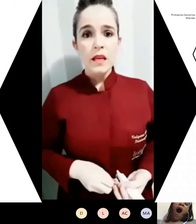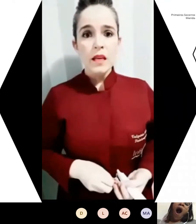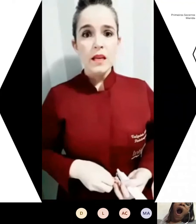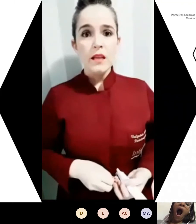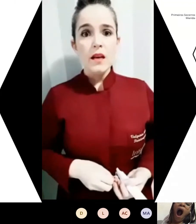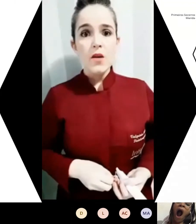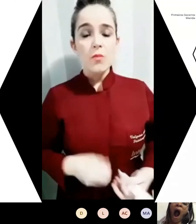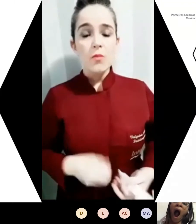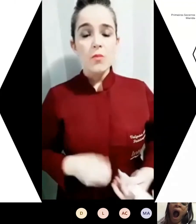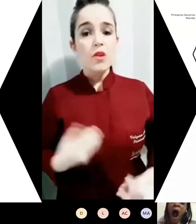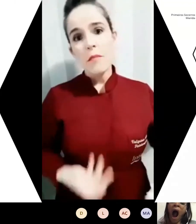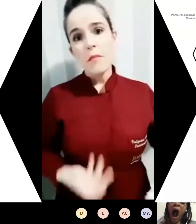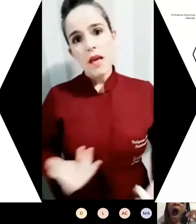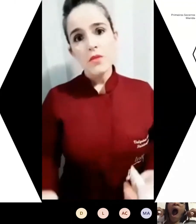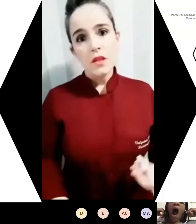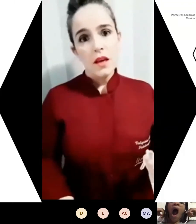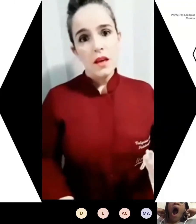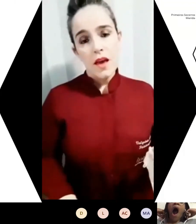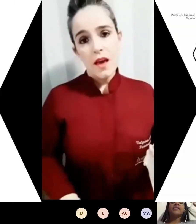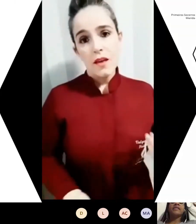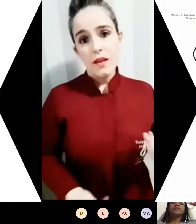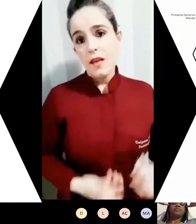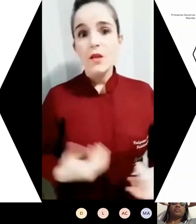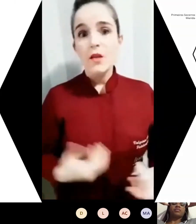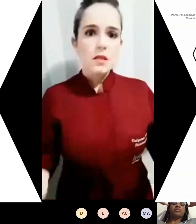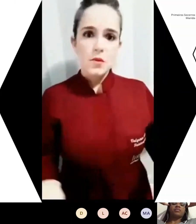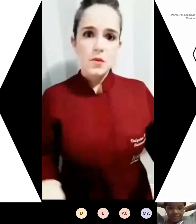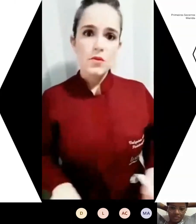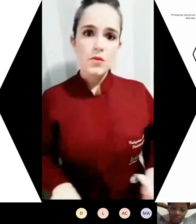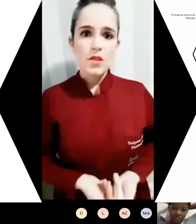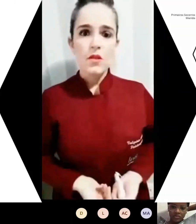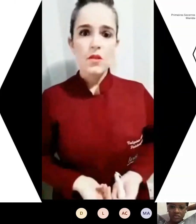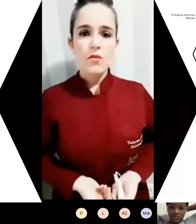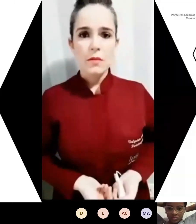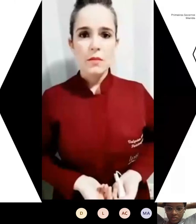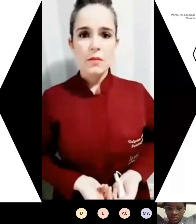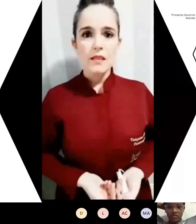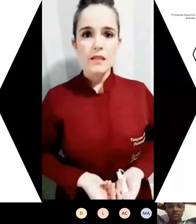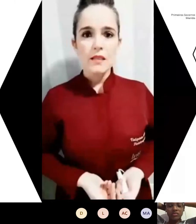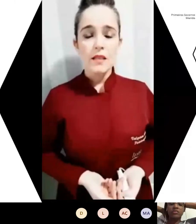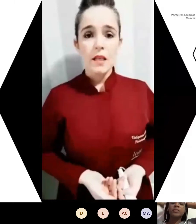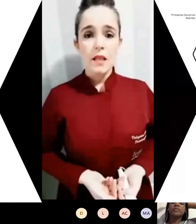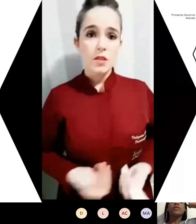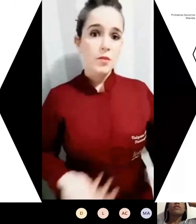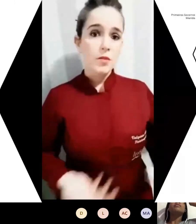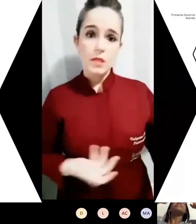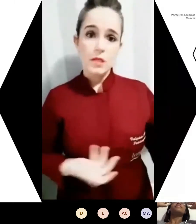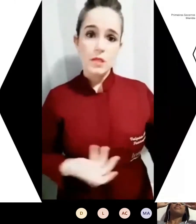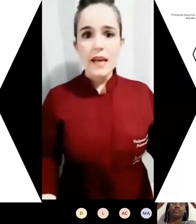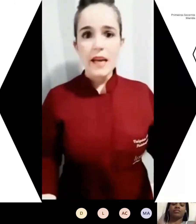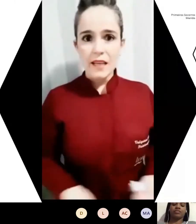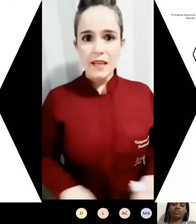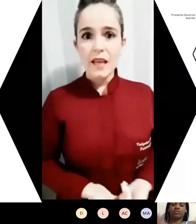falam. Então, como nós não sabemos quem são todas as pessoas que estão contaminadas, e nós também